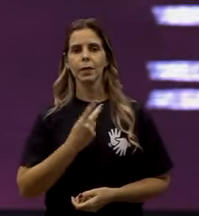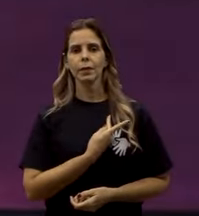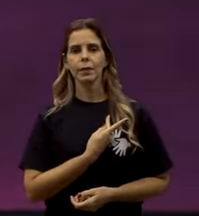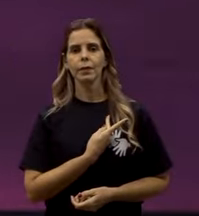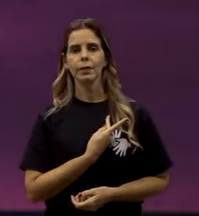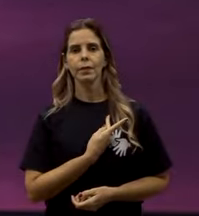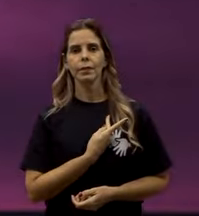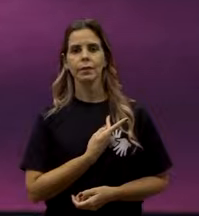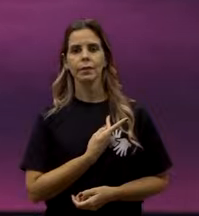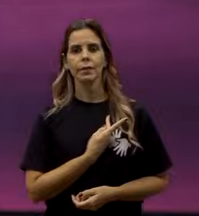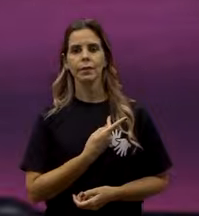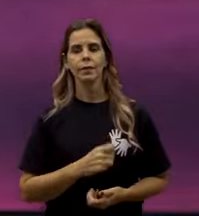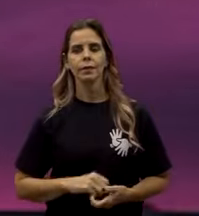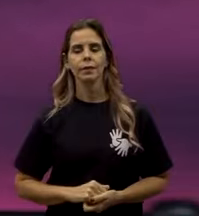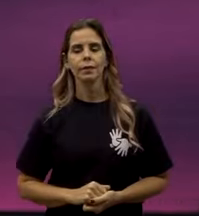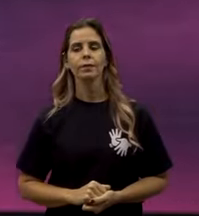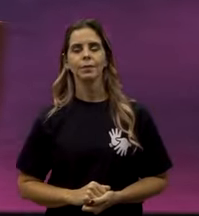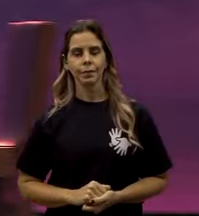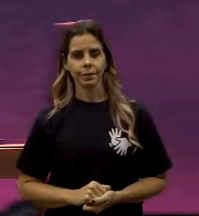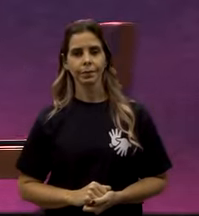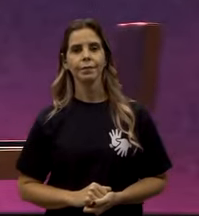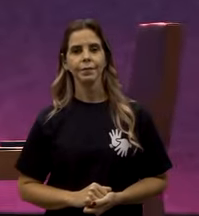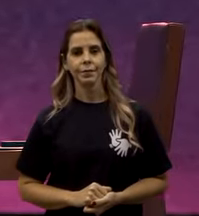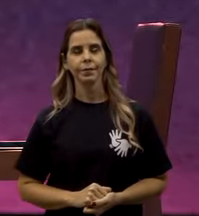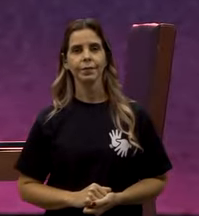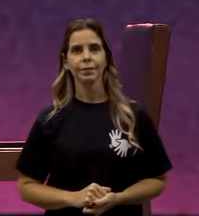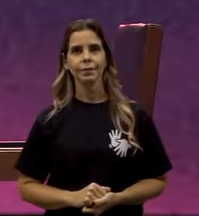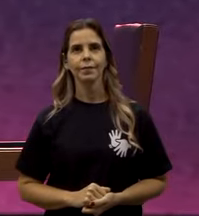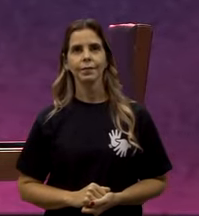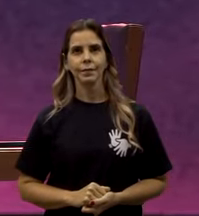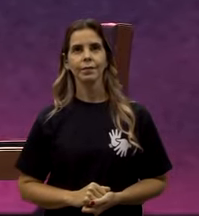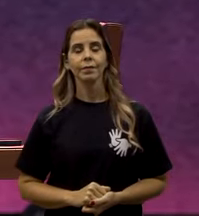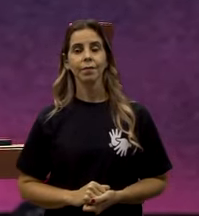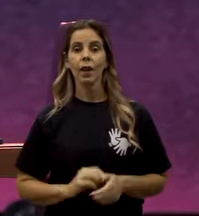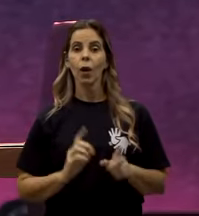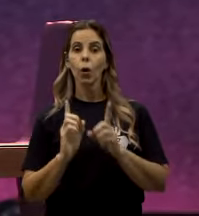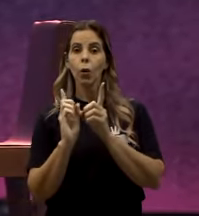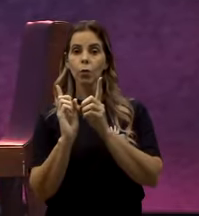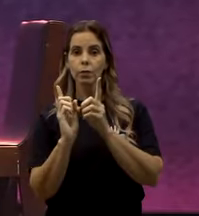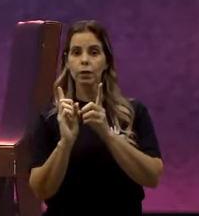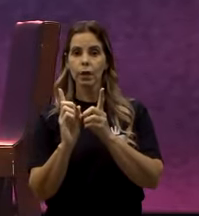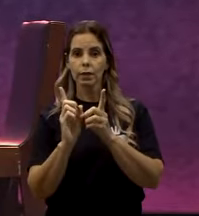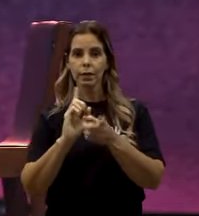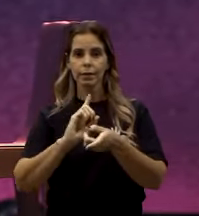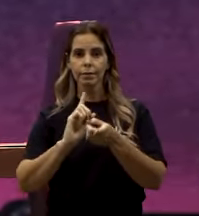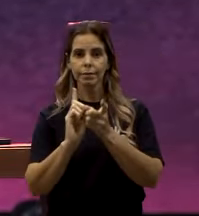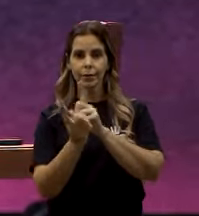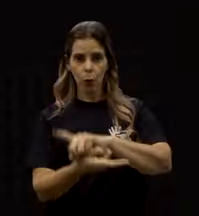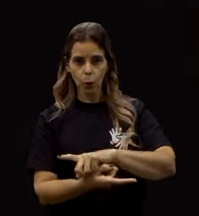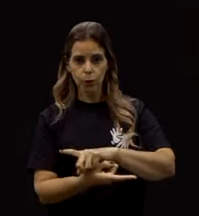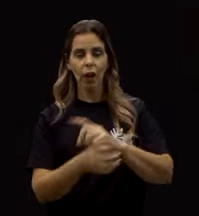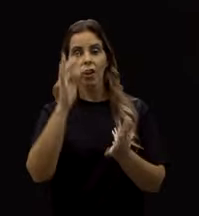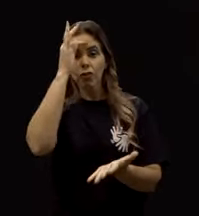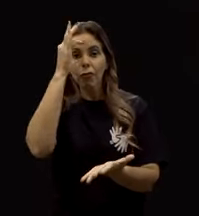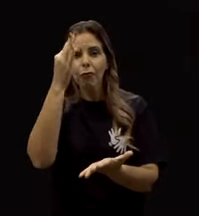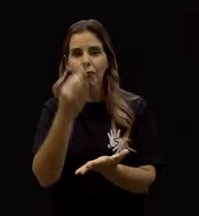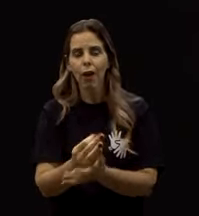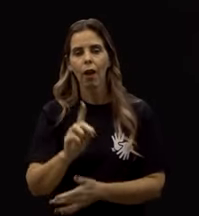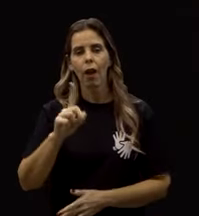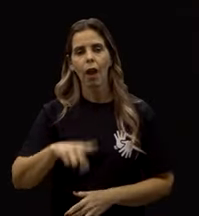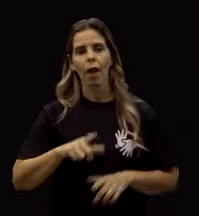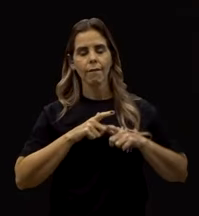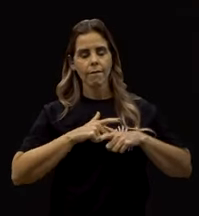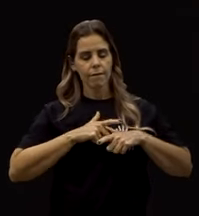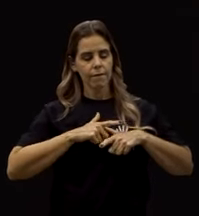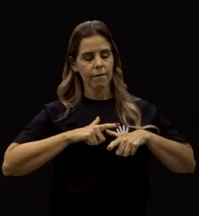fé Olha que loucura isso aqui o contrário de fé é vazio fala comigo